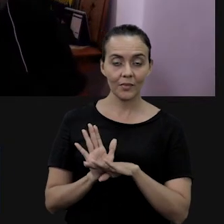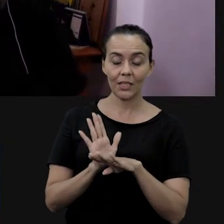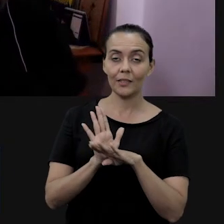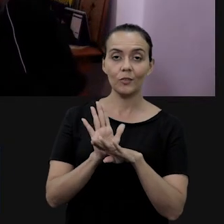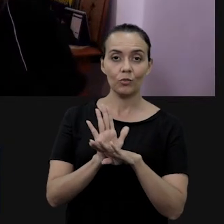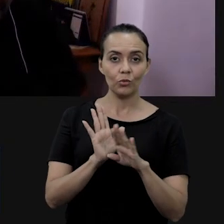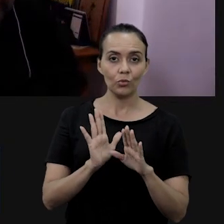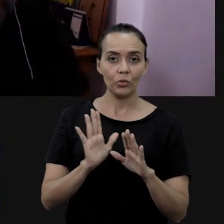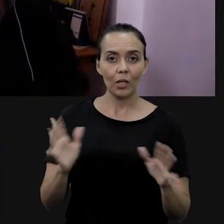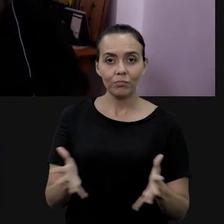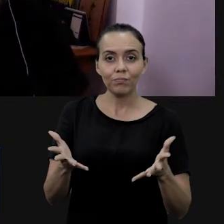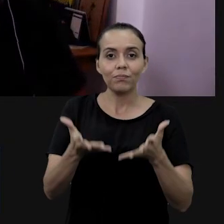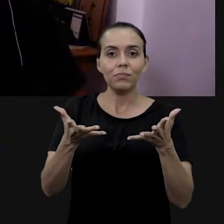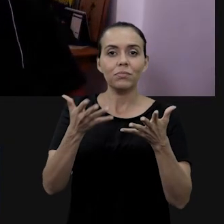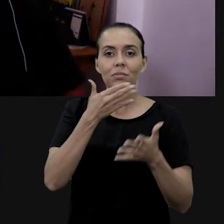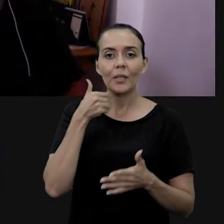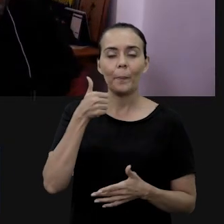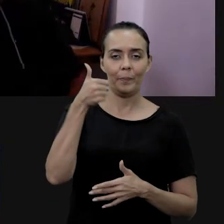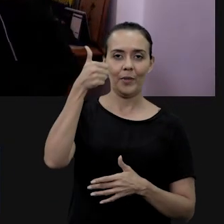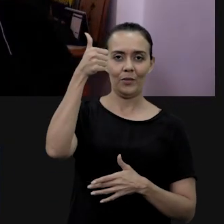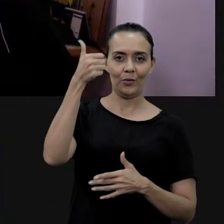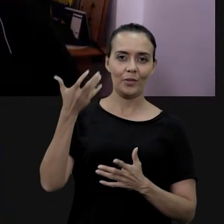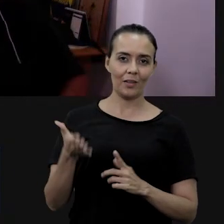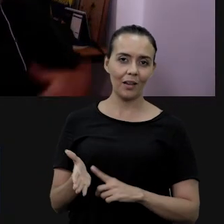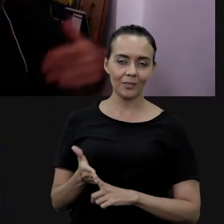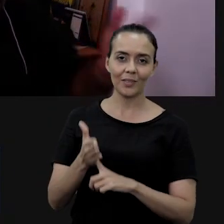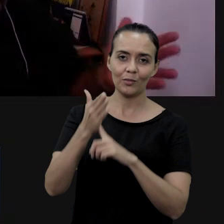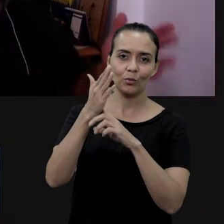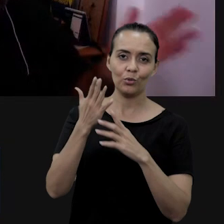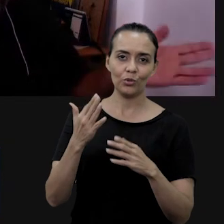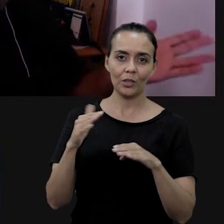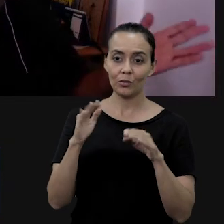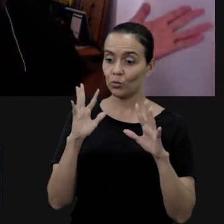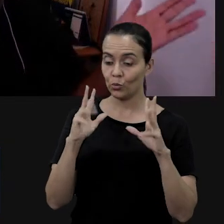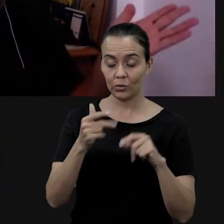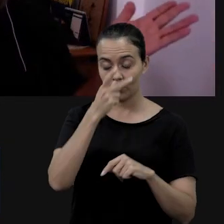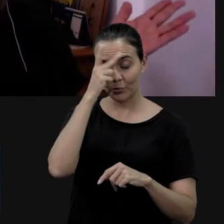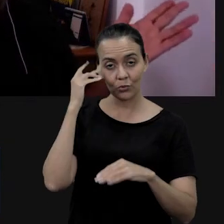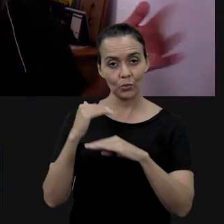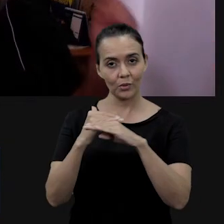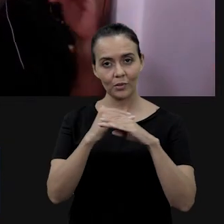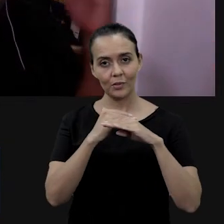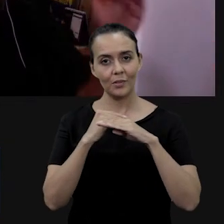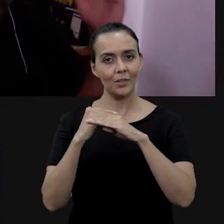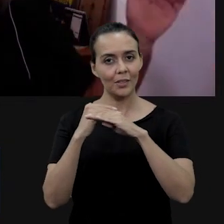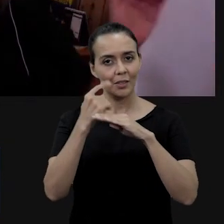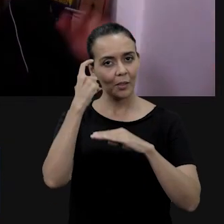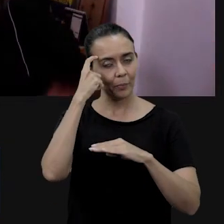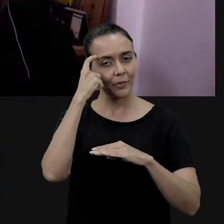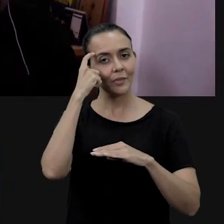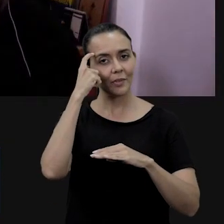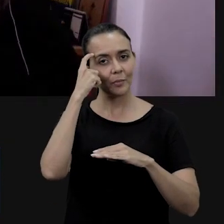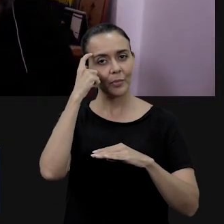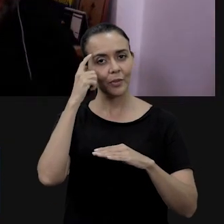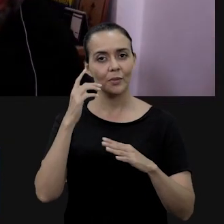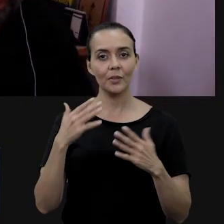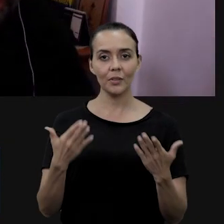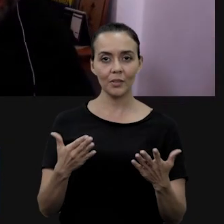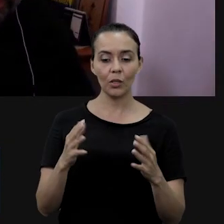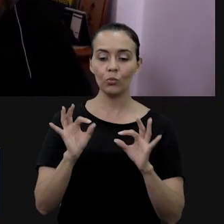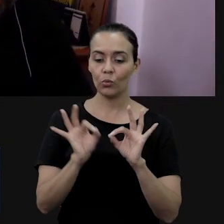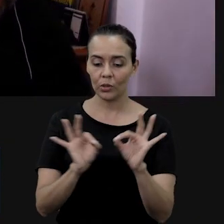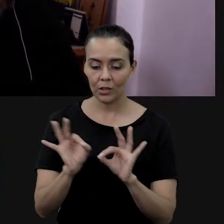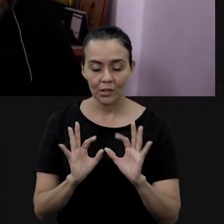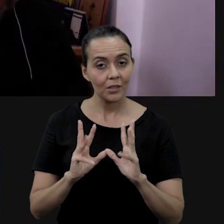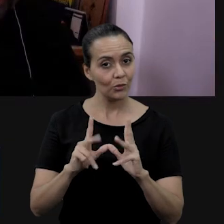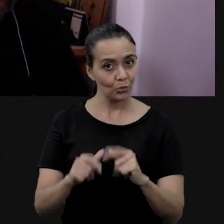estar aqui colocando mais uma pecinha para ajudar a resolver isso. Então, é importante isso, está todo mundo no mesmo nível